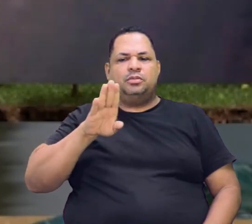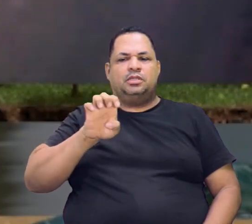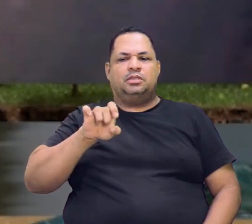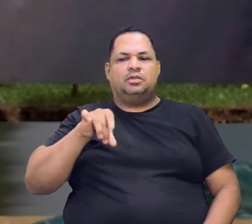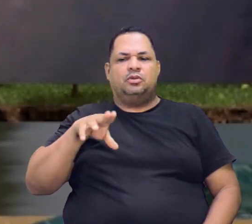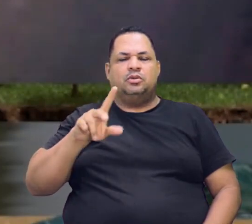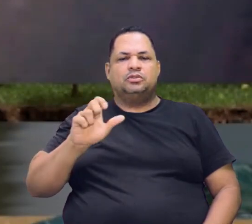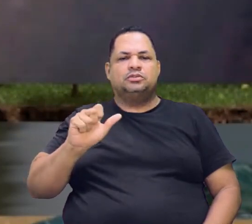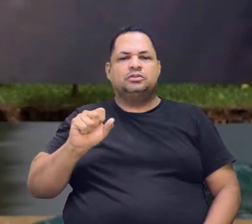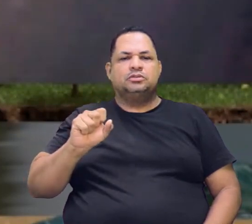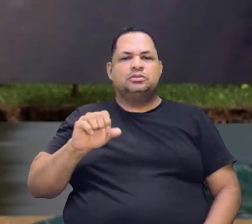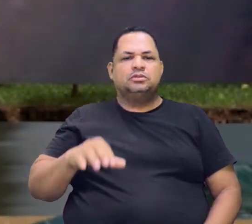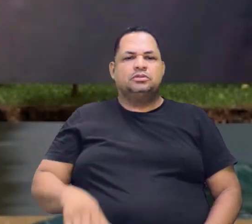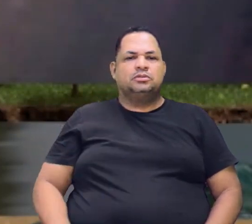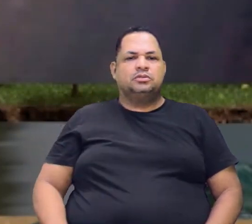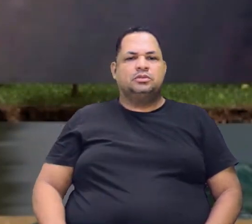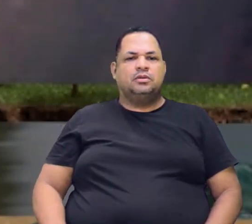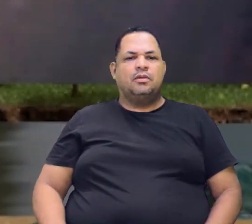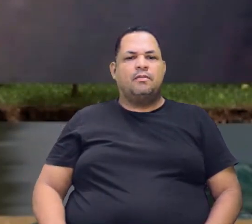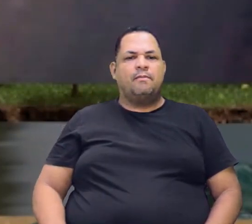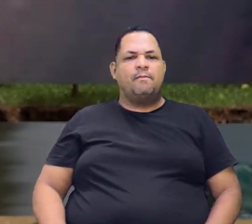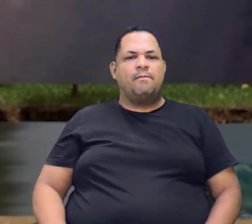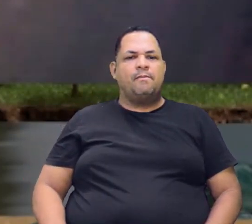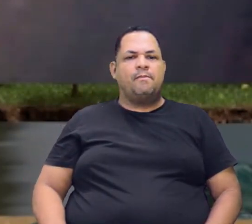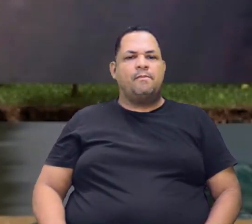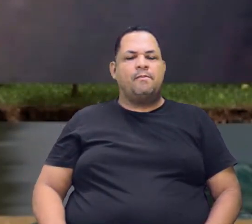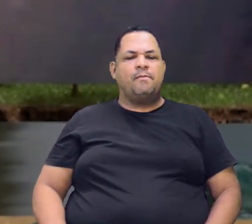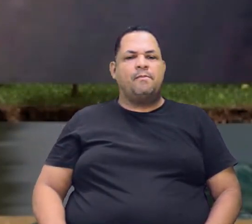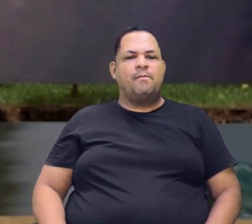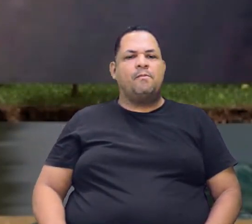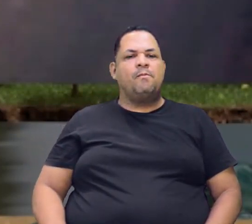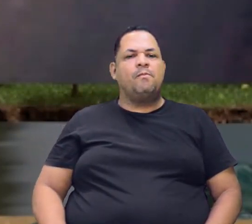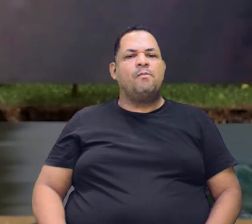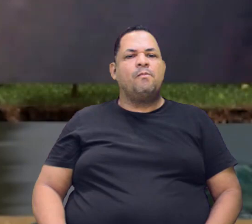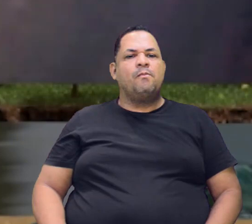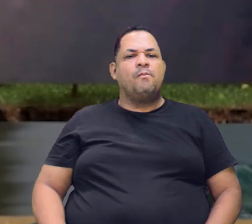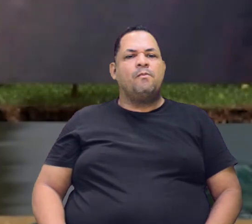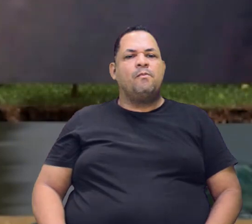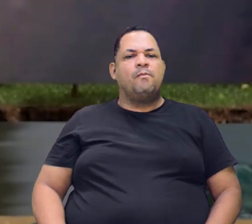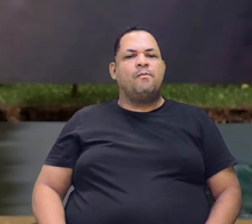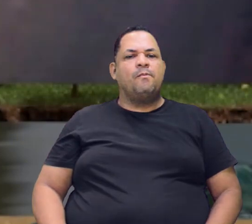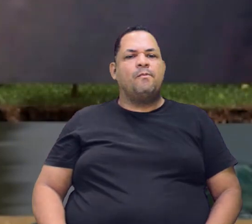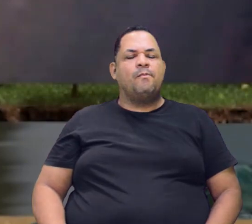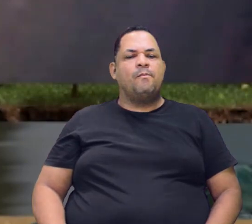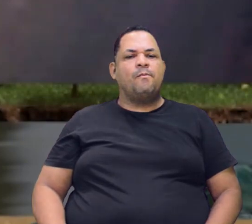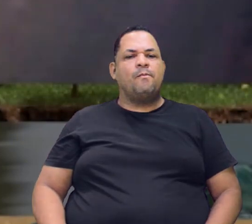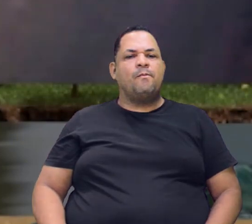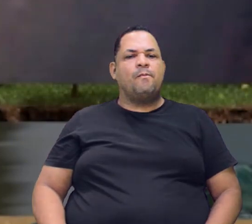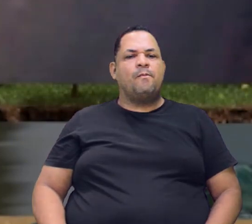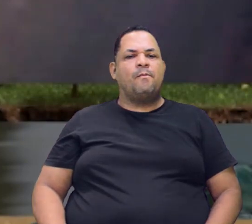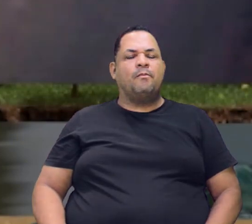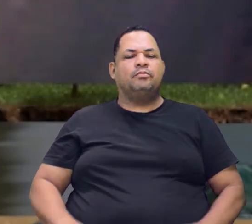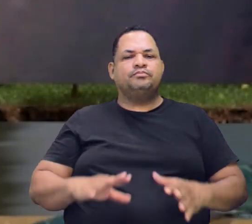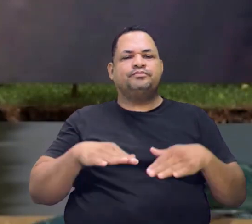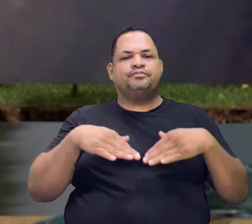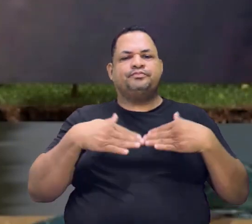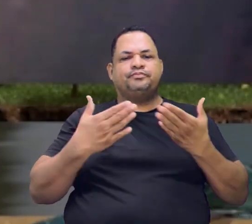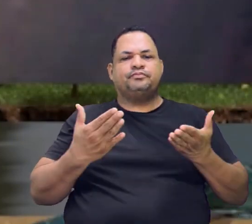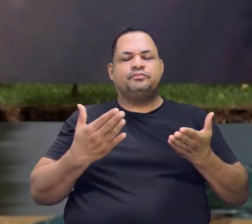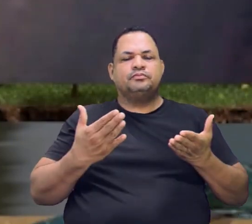né? Dos Barrosos. E aí, dos Barrosos com os reis. E